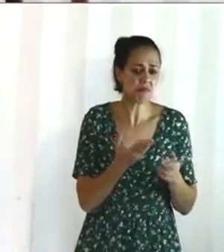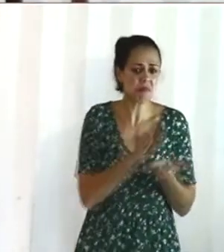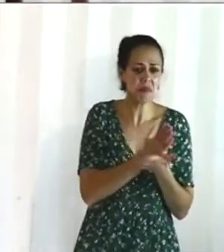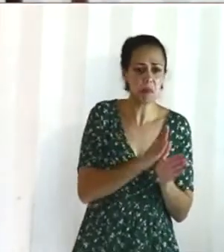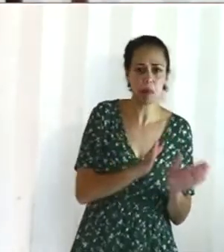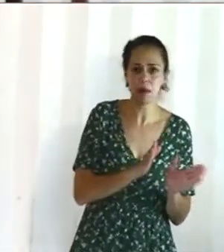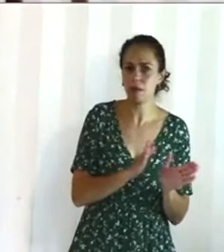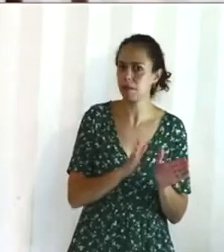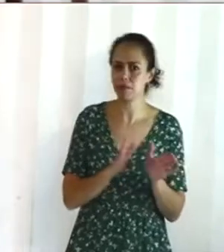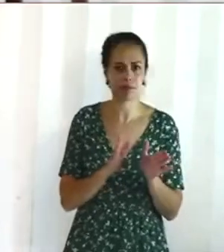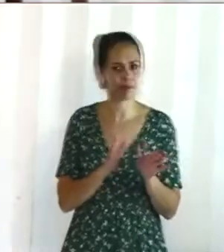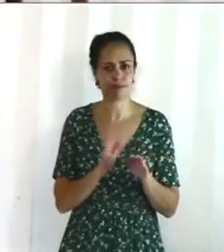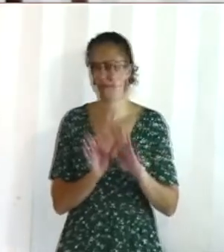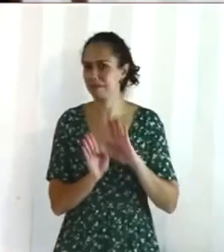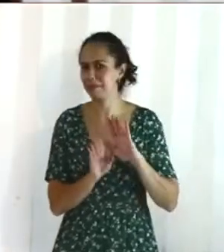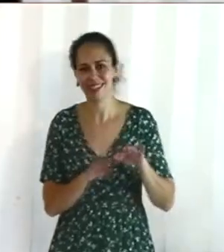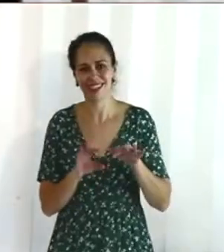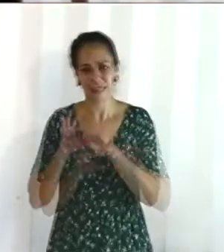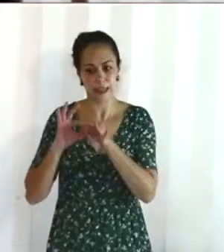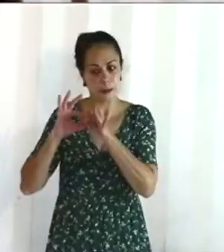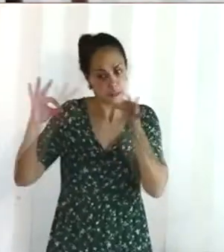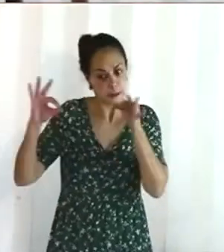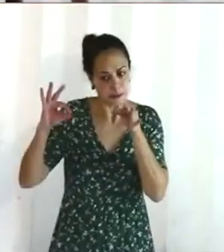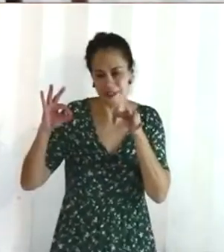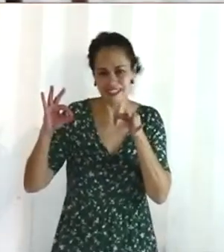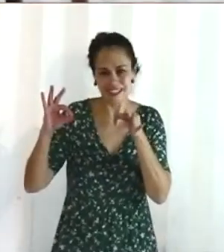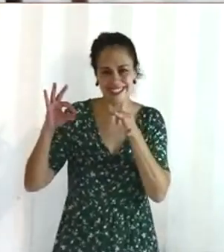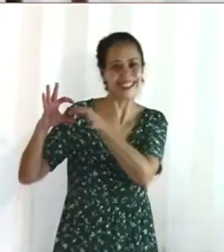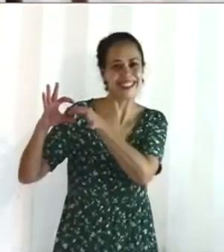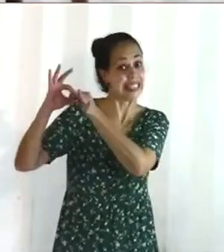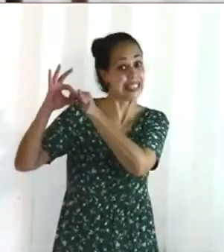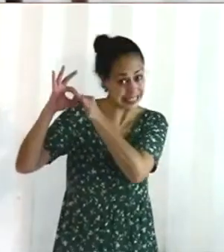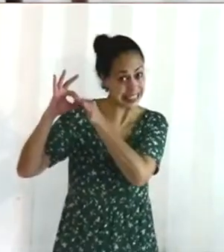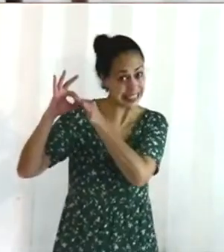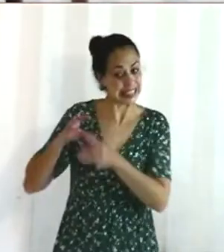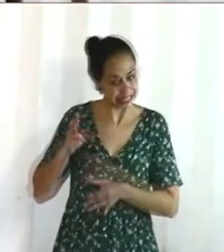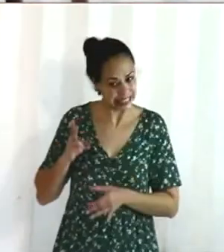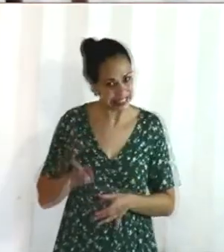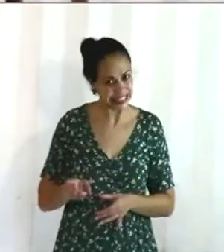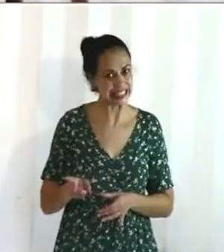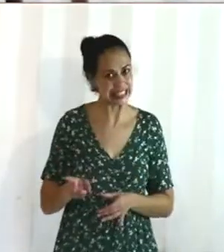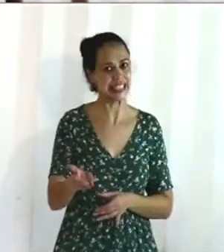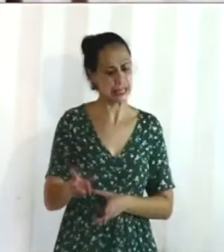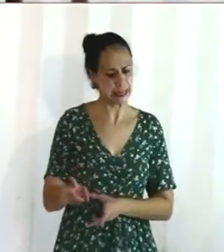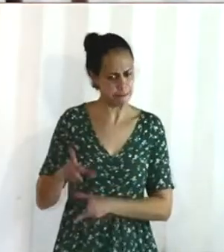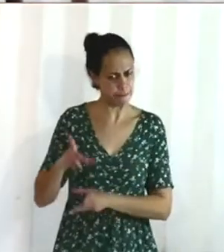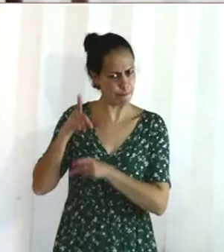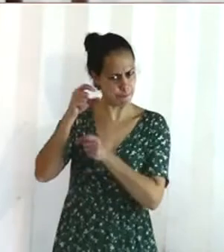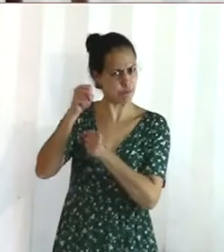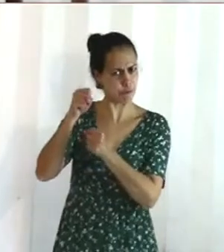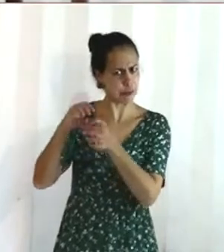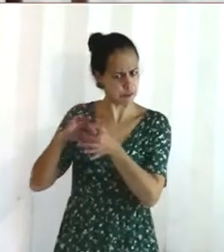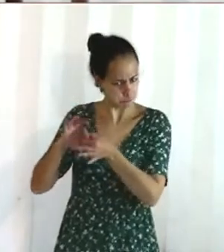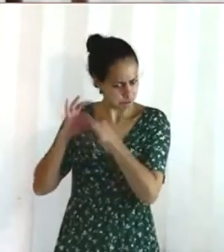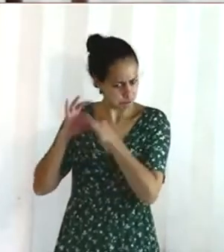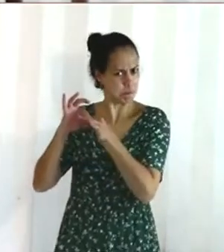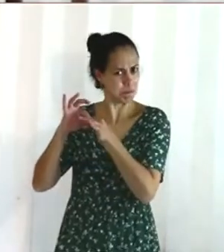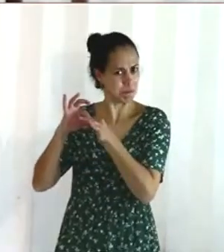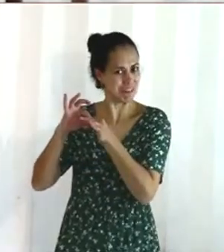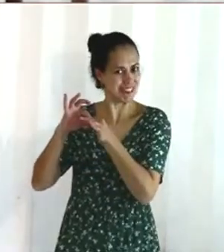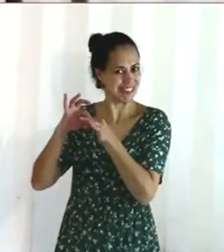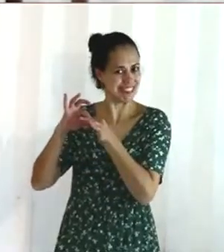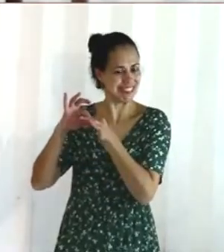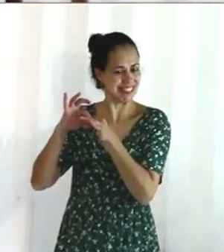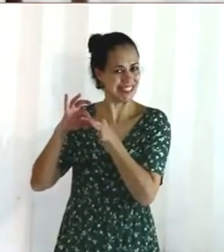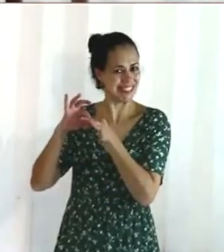Então João vai nos ensinar que esse é o verbo da vida que se manifestou, esse é o verbo da vida com quem nós temos que